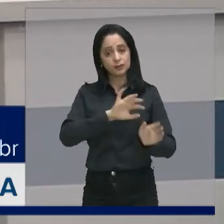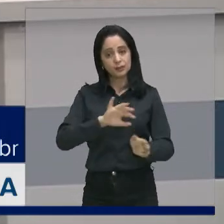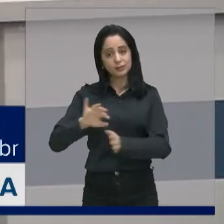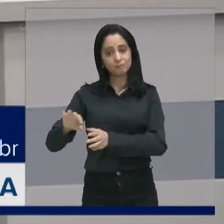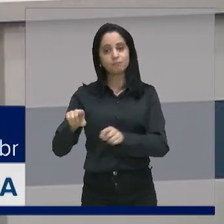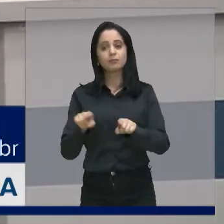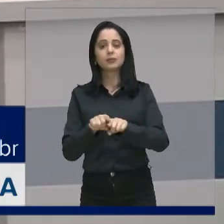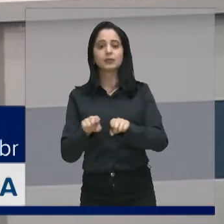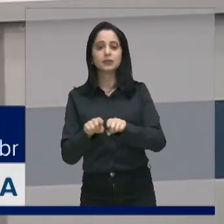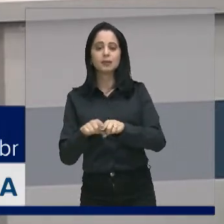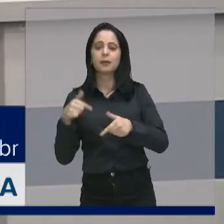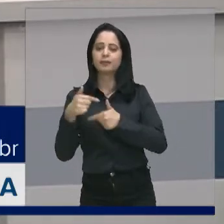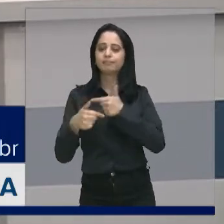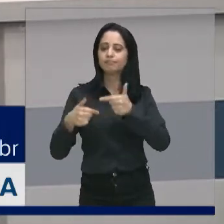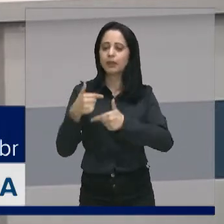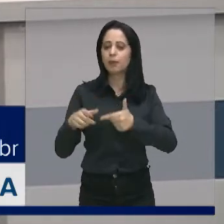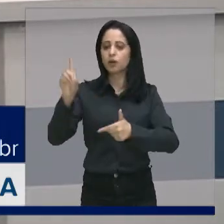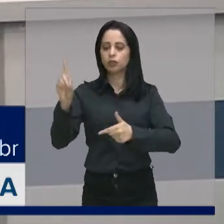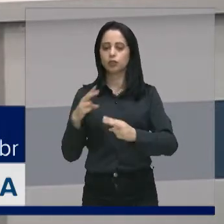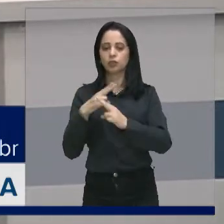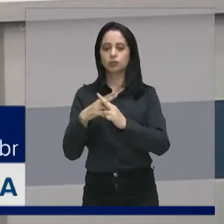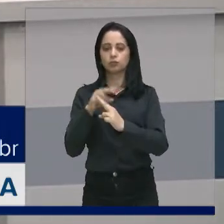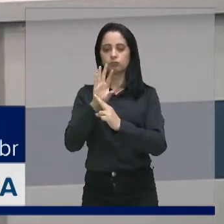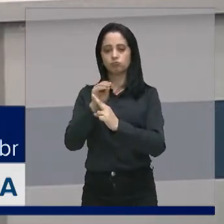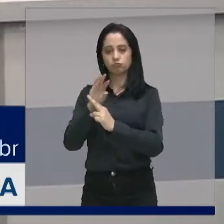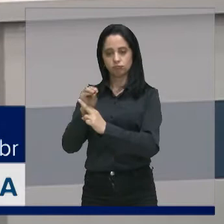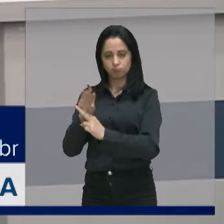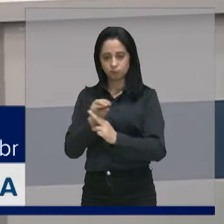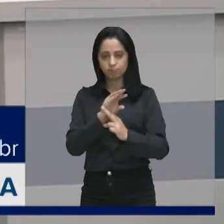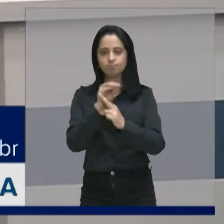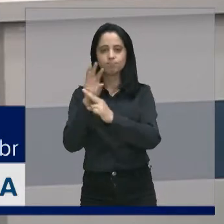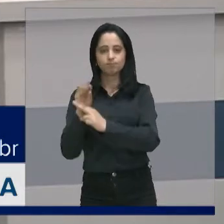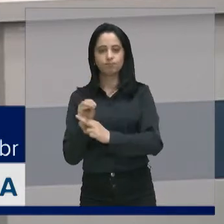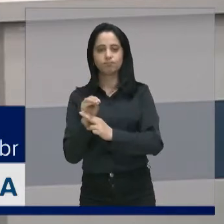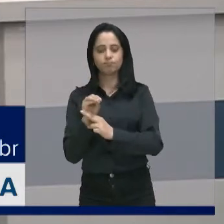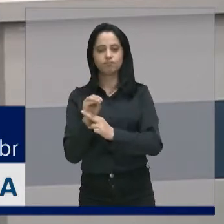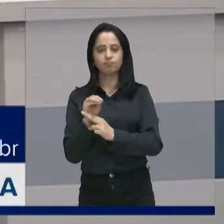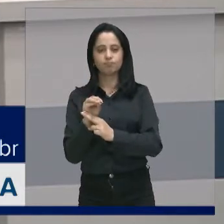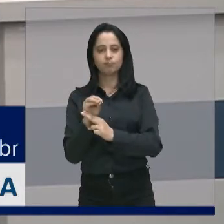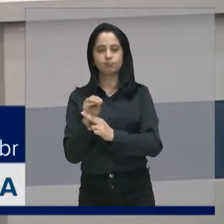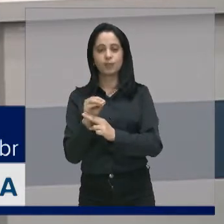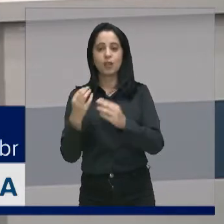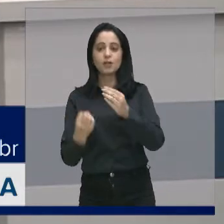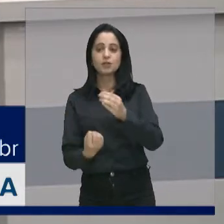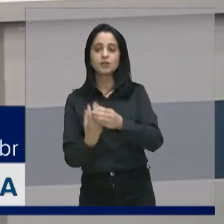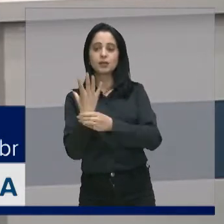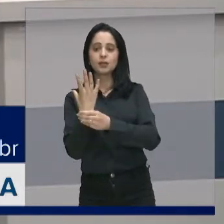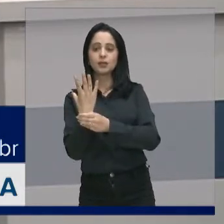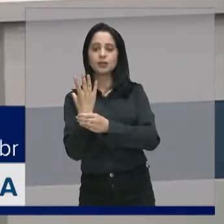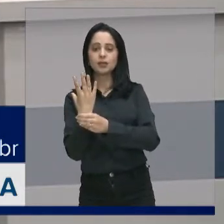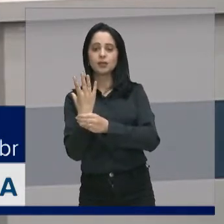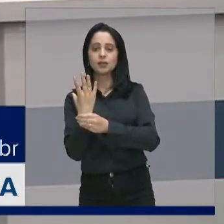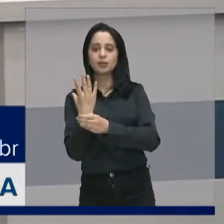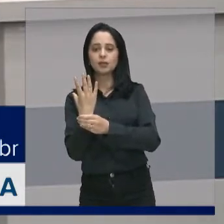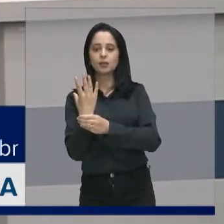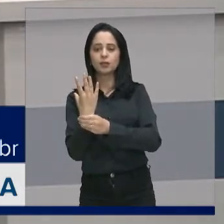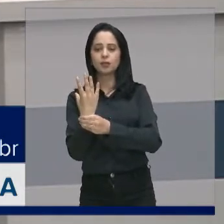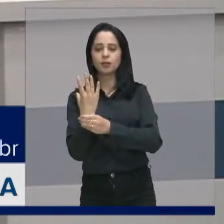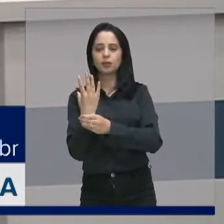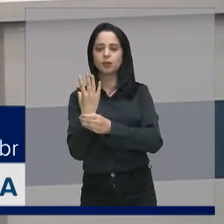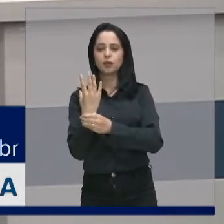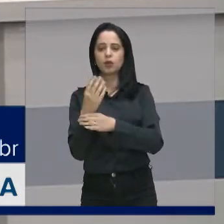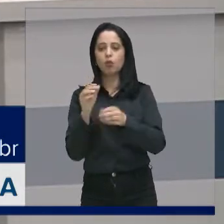INPE, de 1985 a 1989, criou o Centro de Previsão do Tempo e